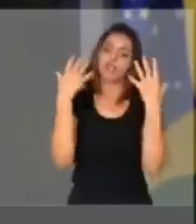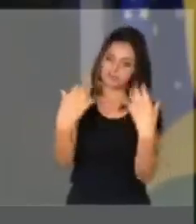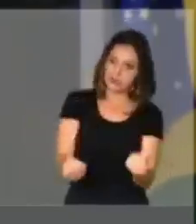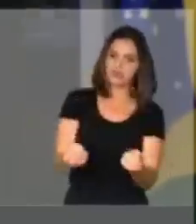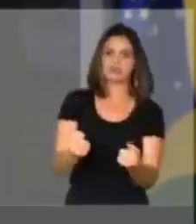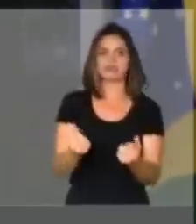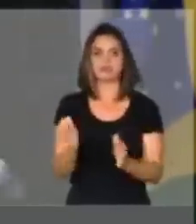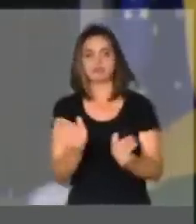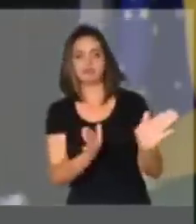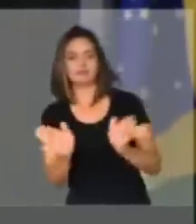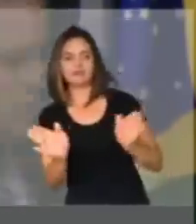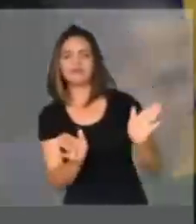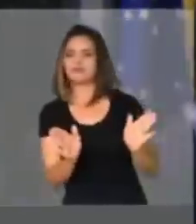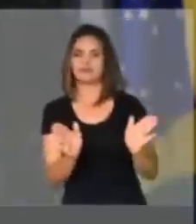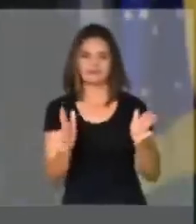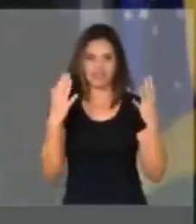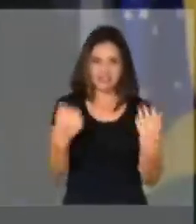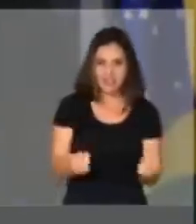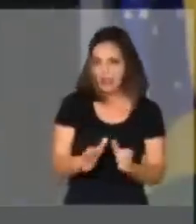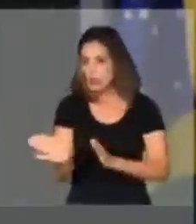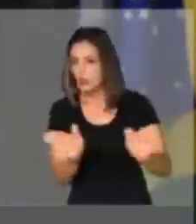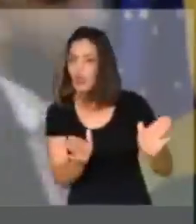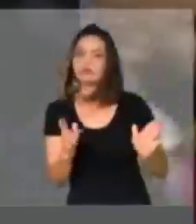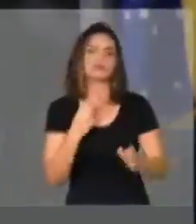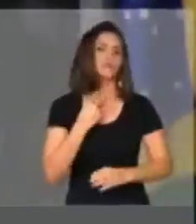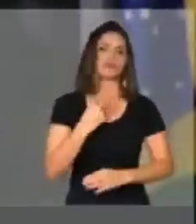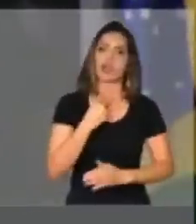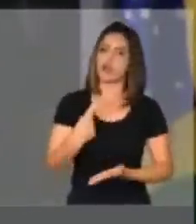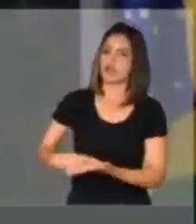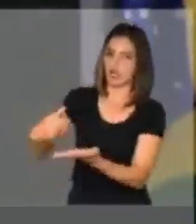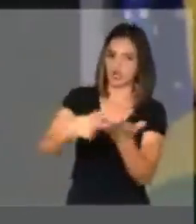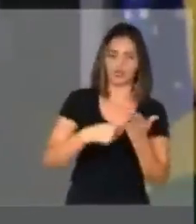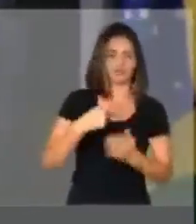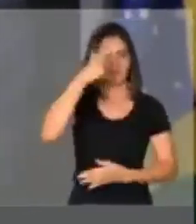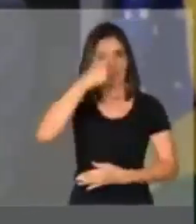não dá. Desse tipo de negociação, eu não participo. Obrigado, presidente. Senhor presidente.